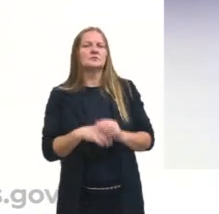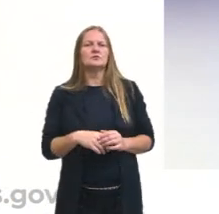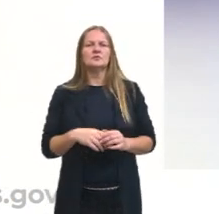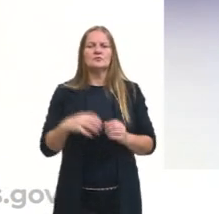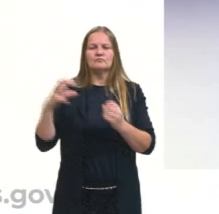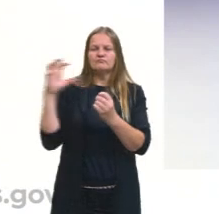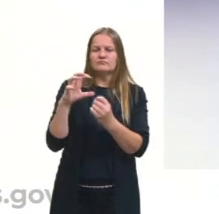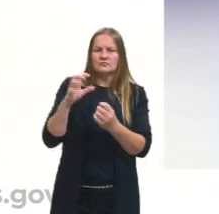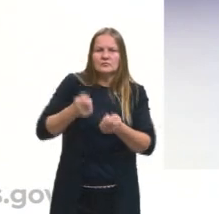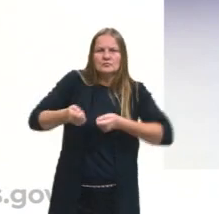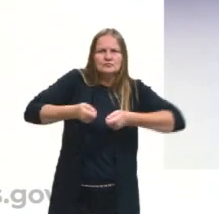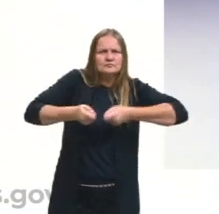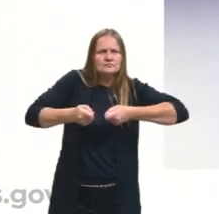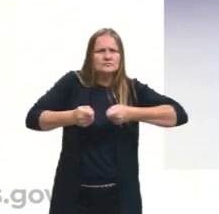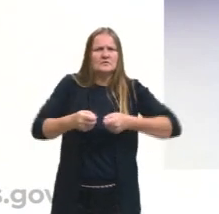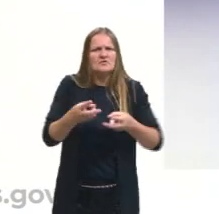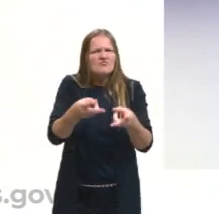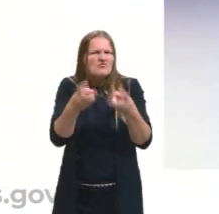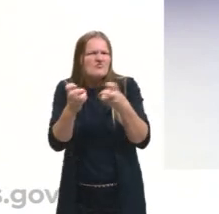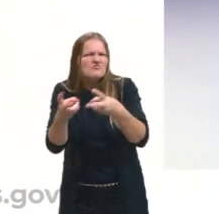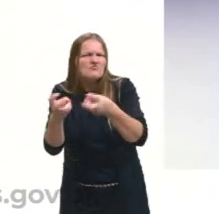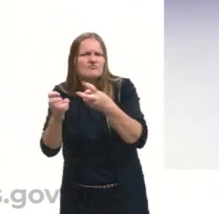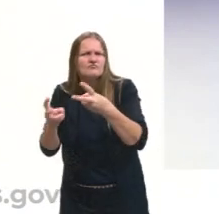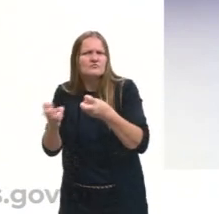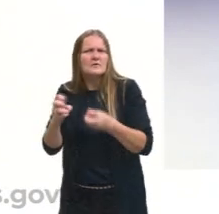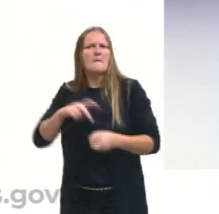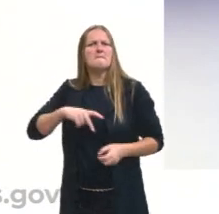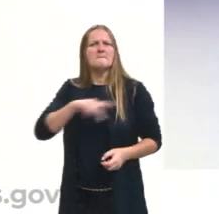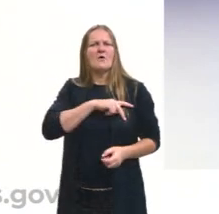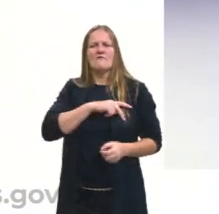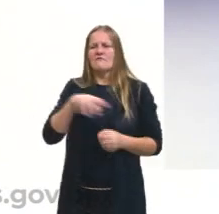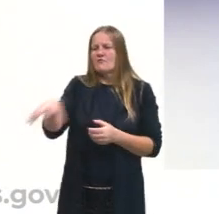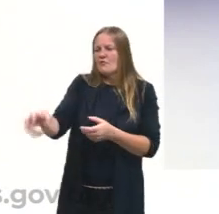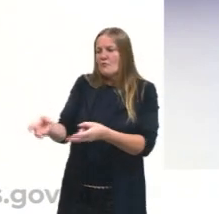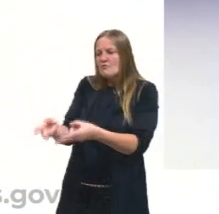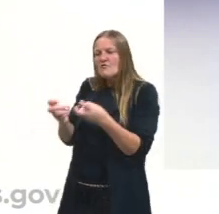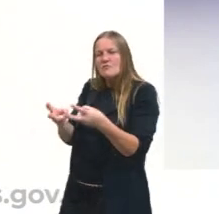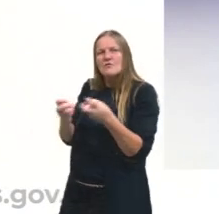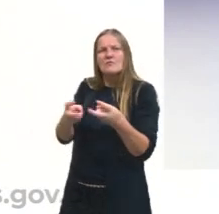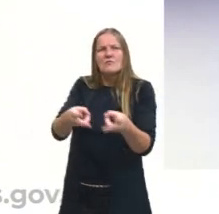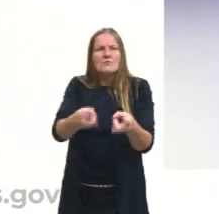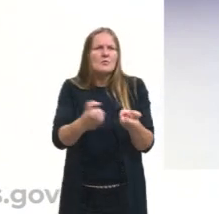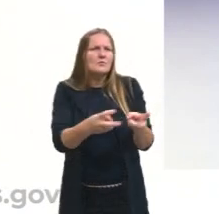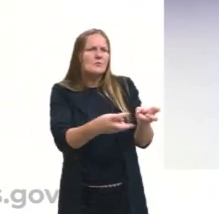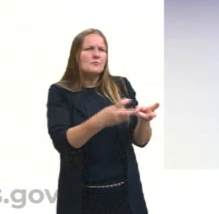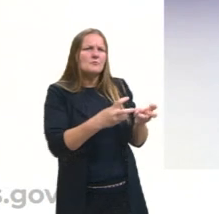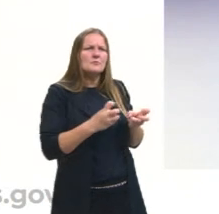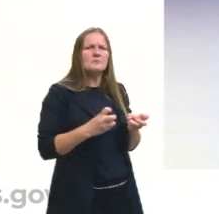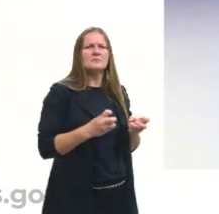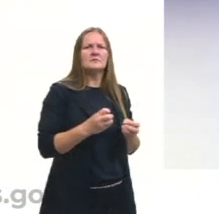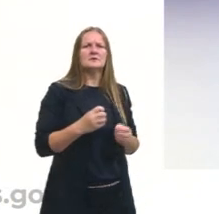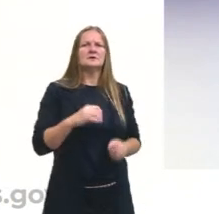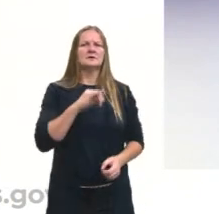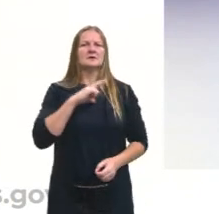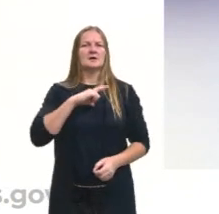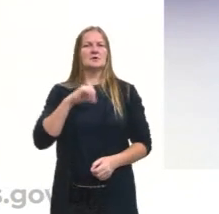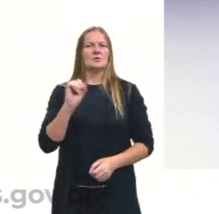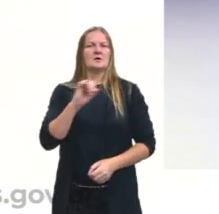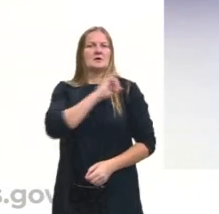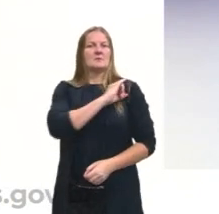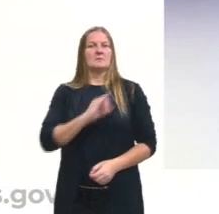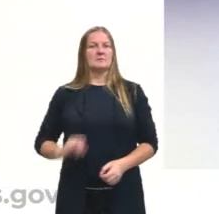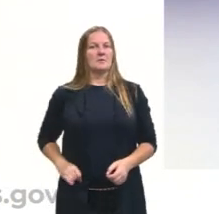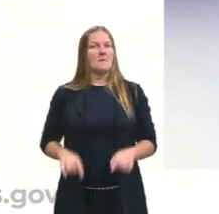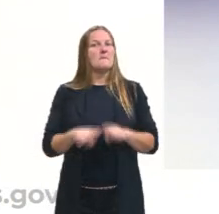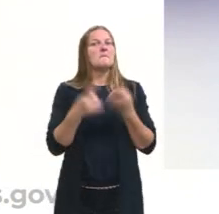domina e explora outros povos né também se diz que o império é quando estarão tem um Imperador mas